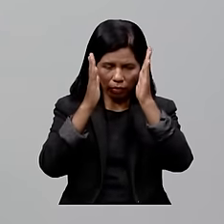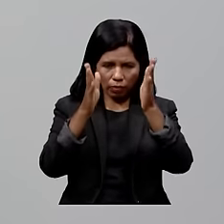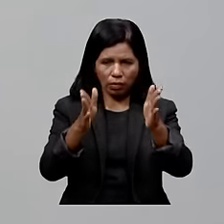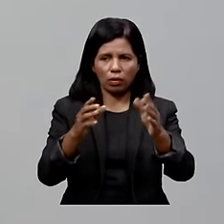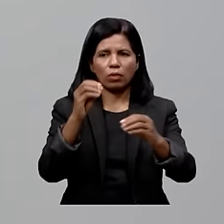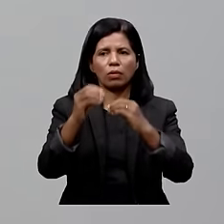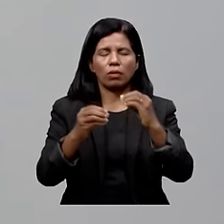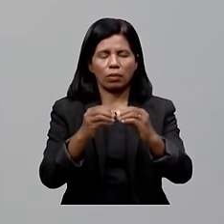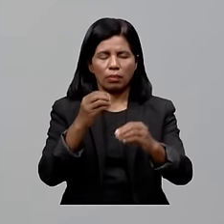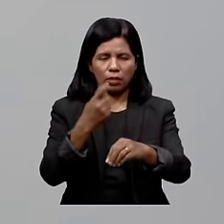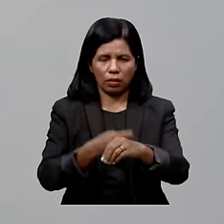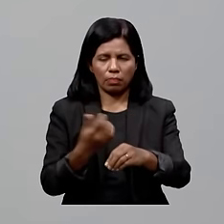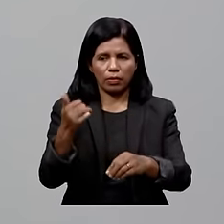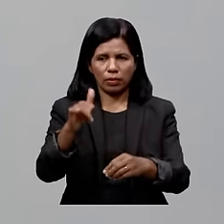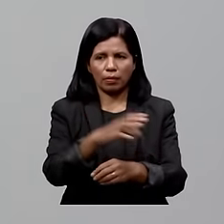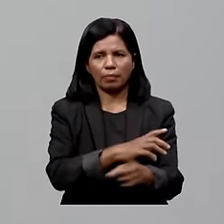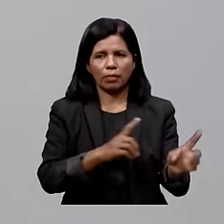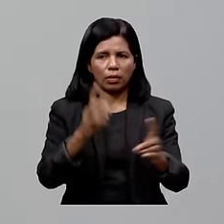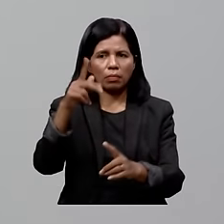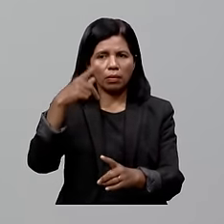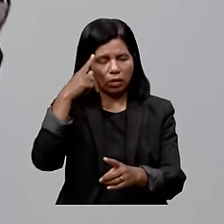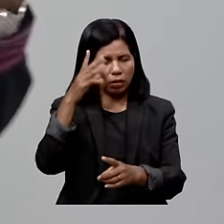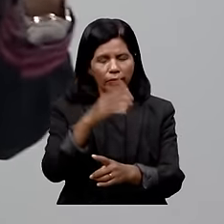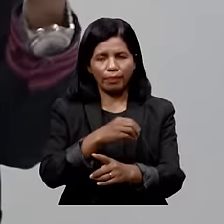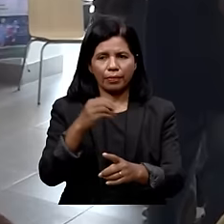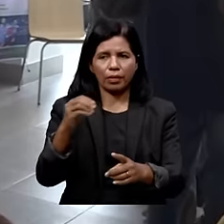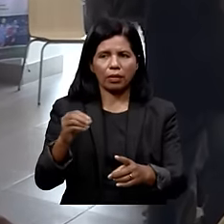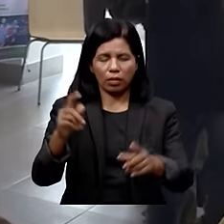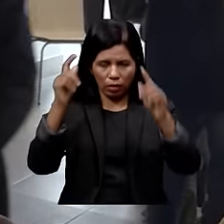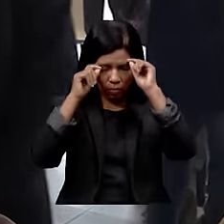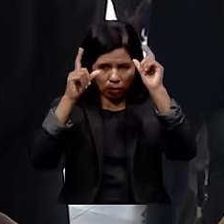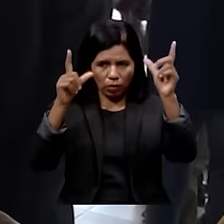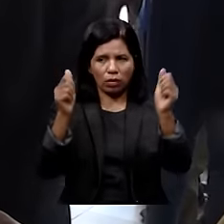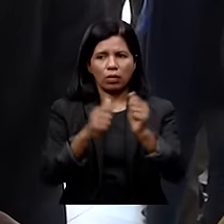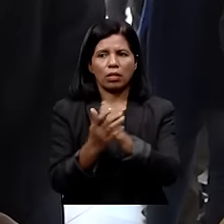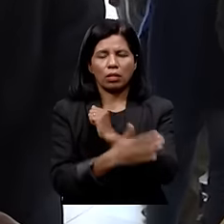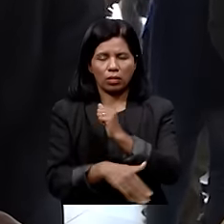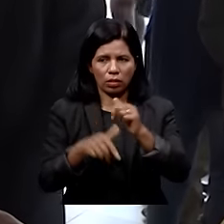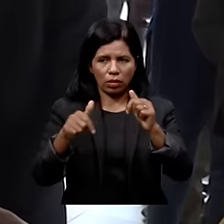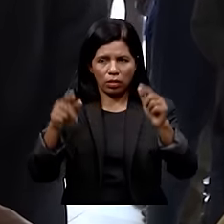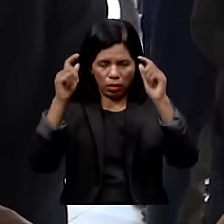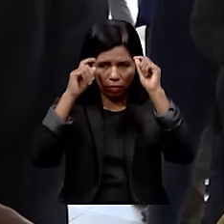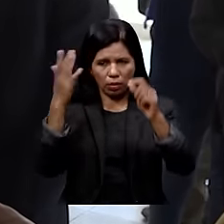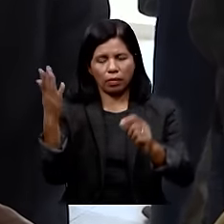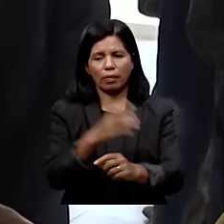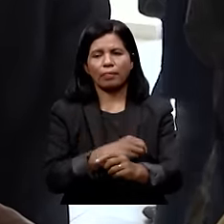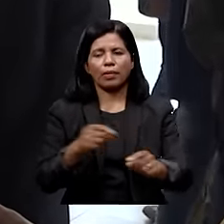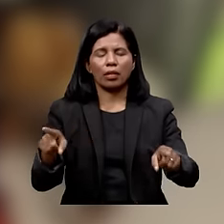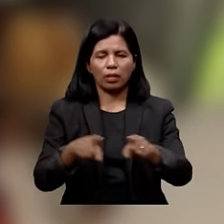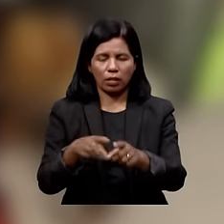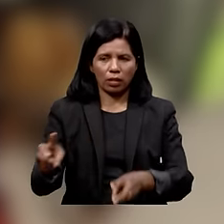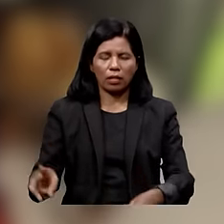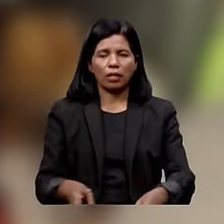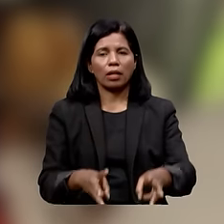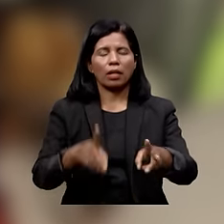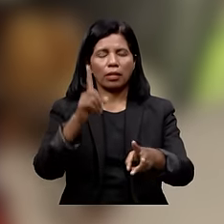Quando bate tempo, implementação política reconciliação entre Timor-Leste e a relara no Timor Ocidental, no Dadalan Ida,